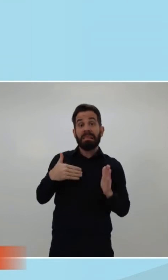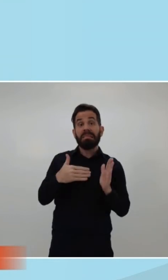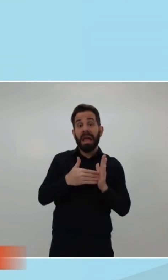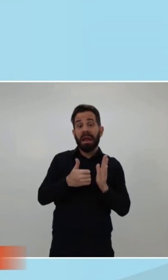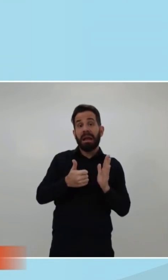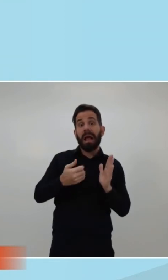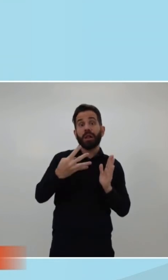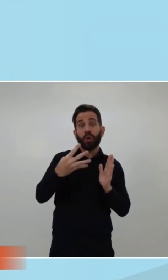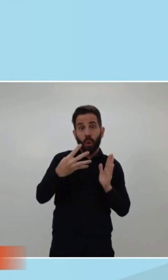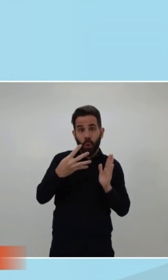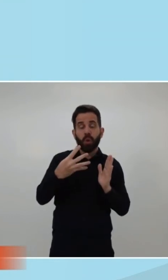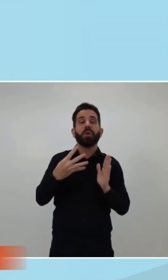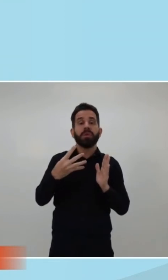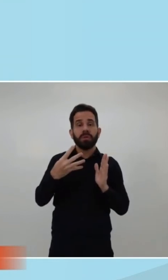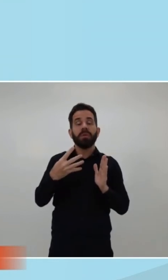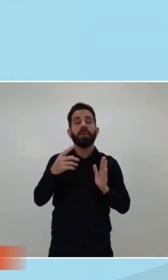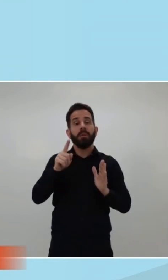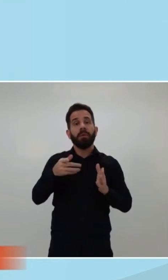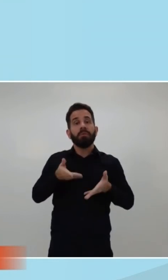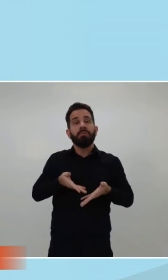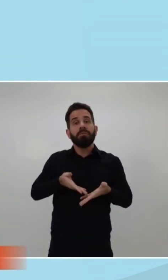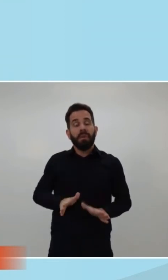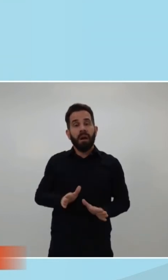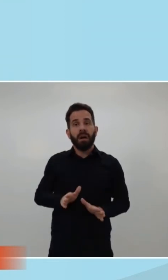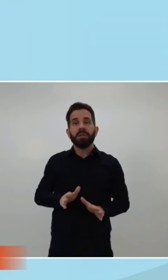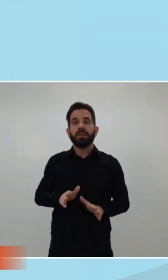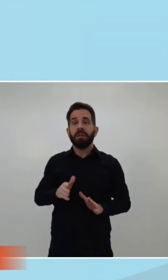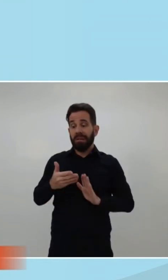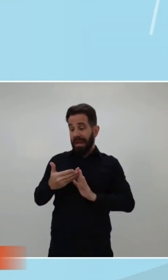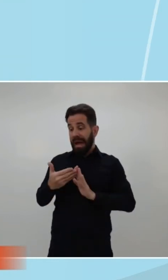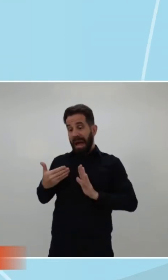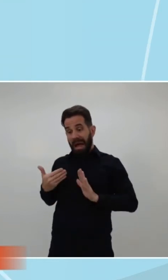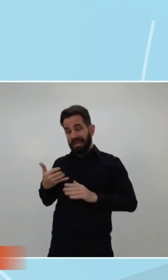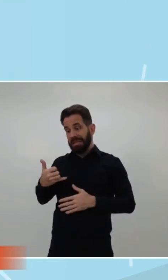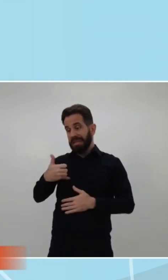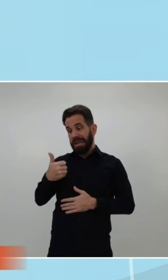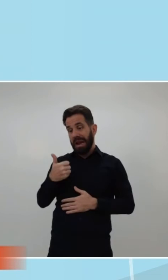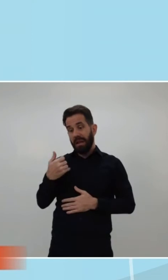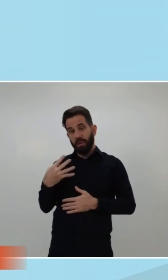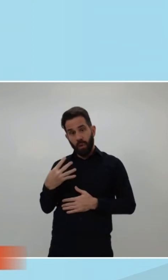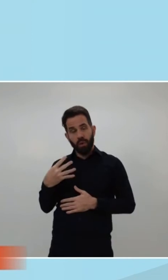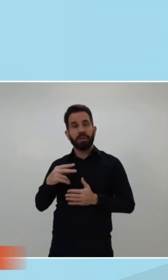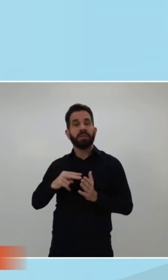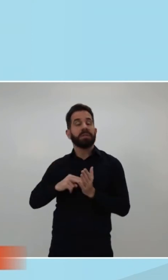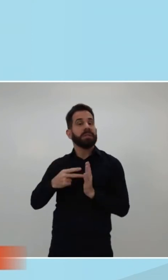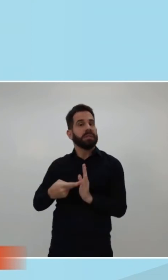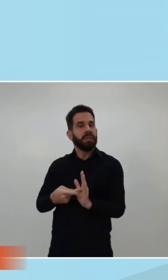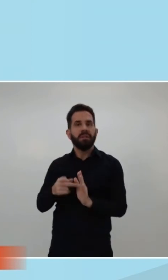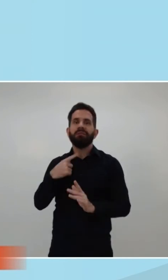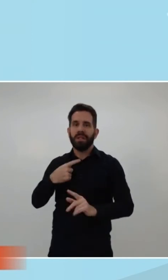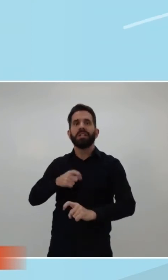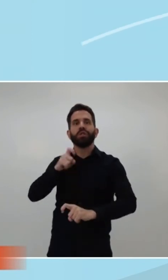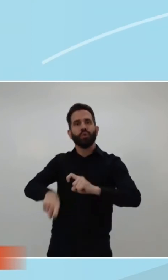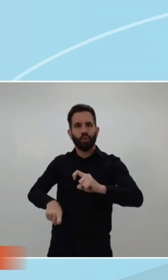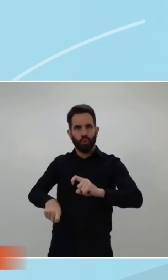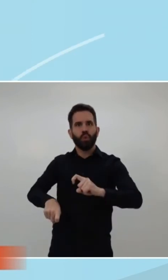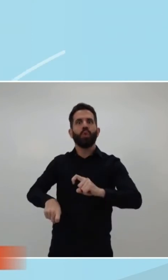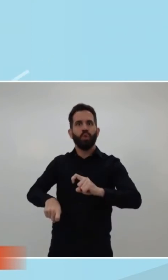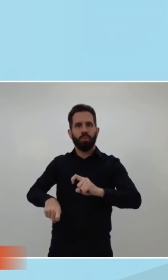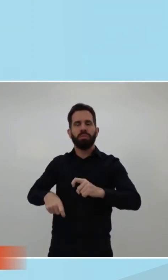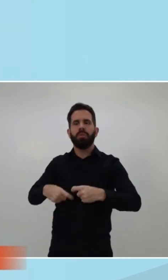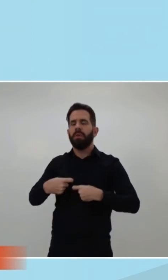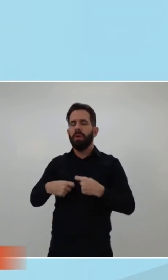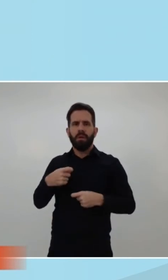14 anos é considerado estupro de vulnerável, ou seja, não há consentimento com crianças e adolescentes que